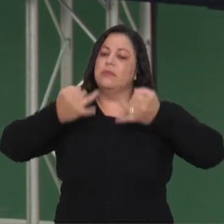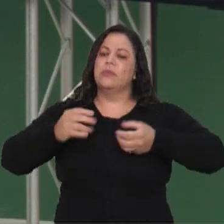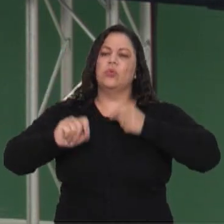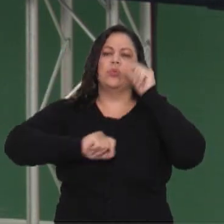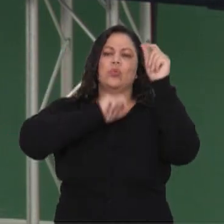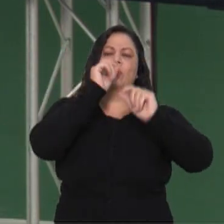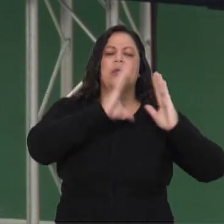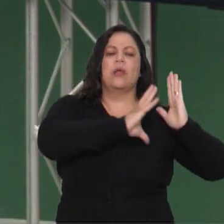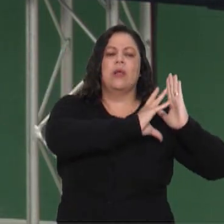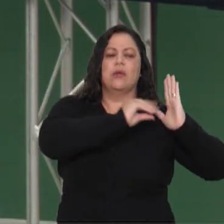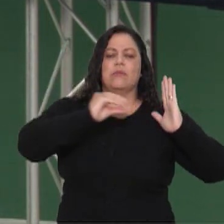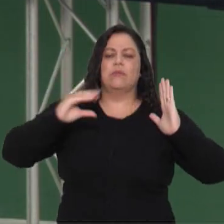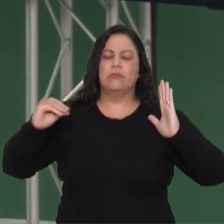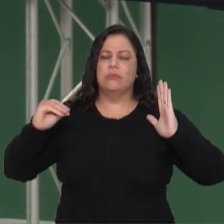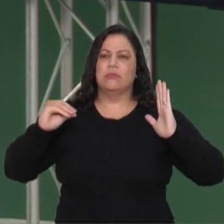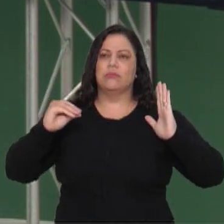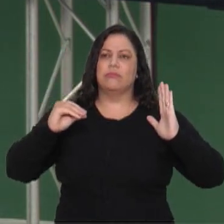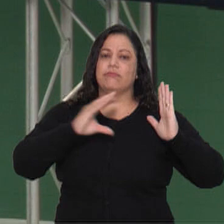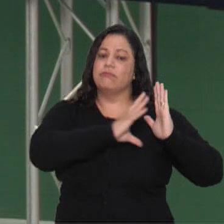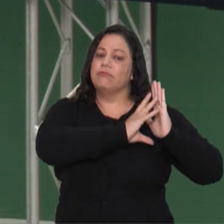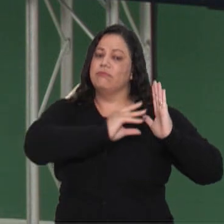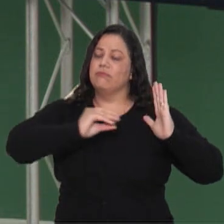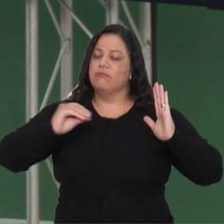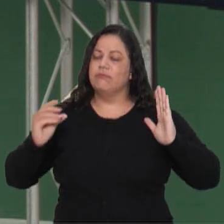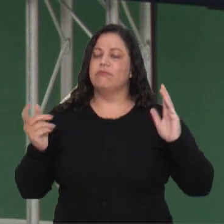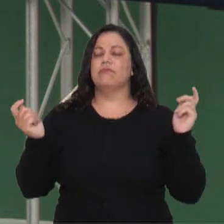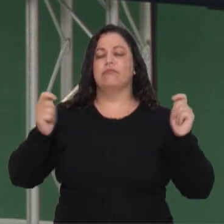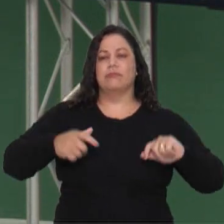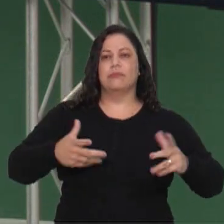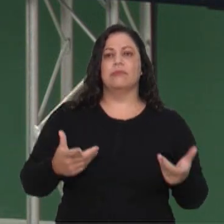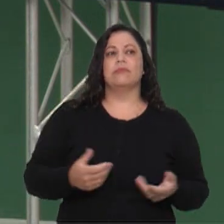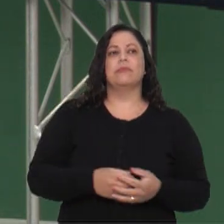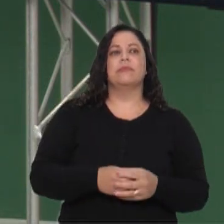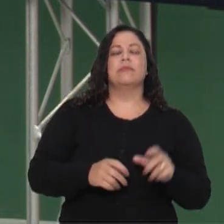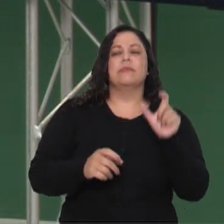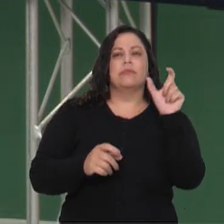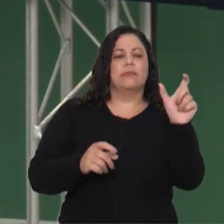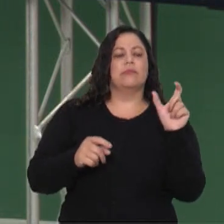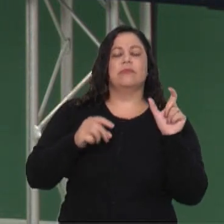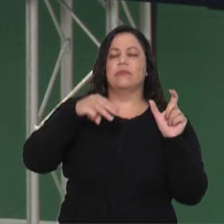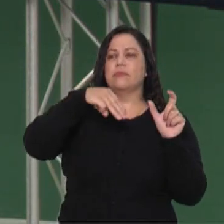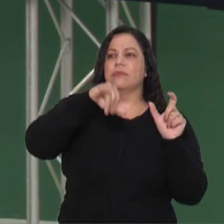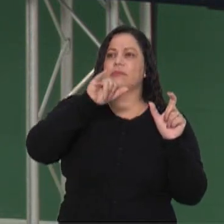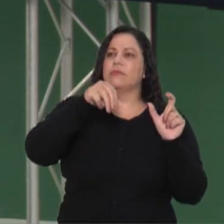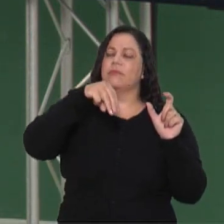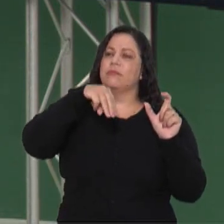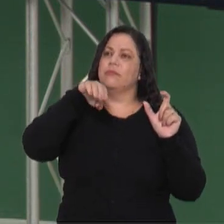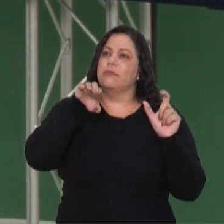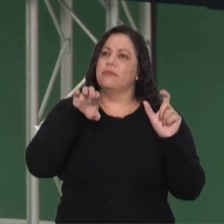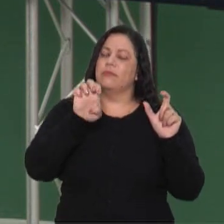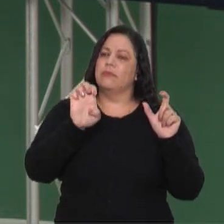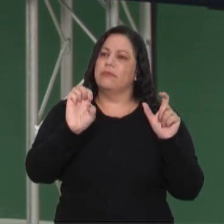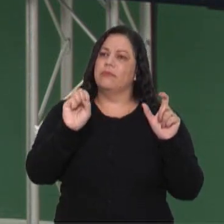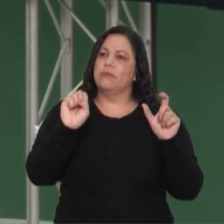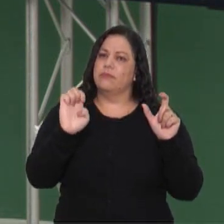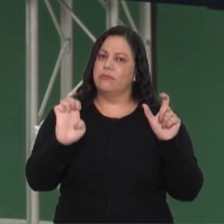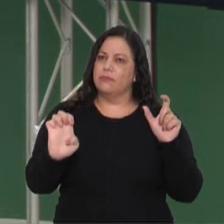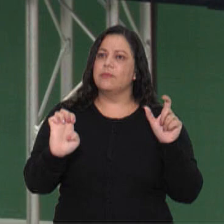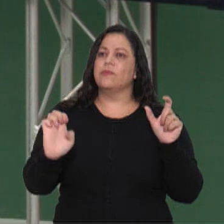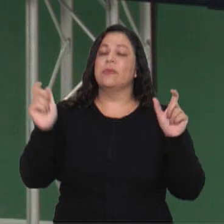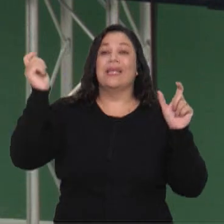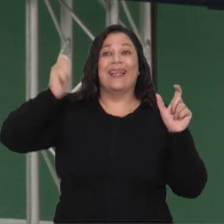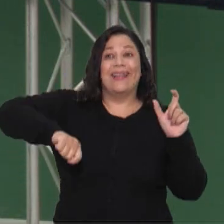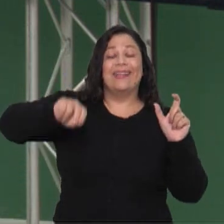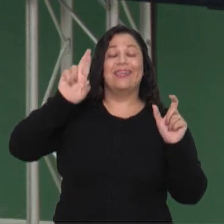para designar arte. A palavra mímese para o Platão vai ser aquilo